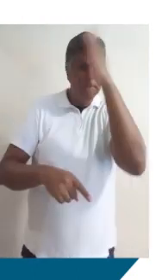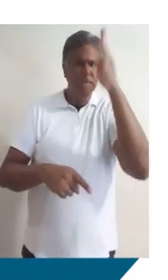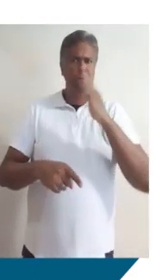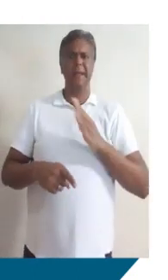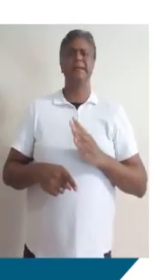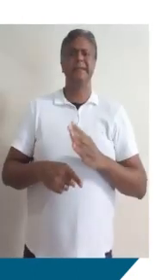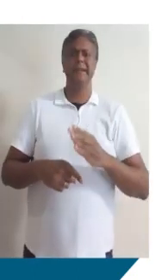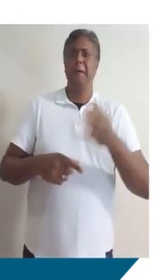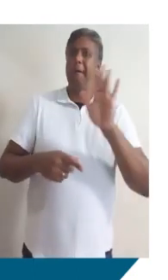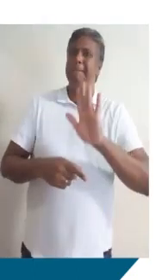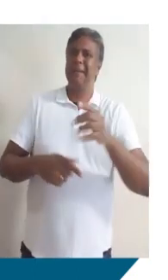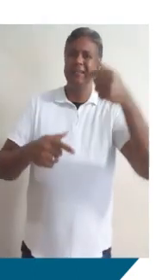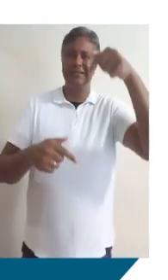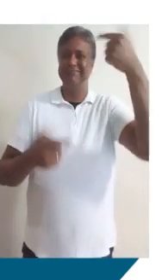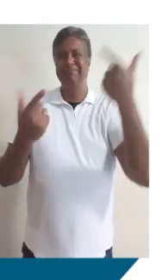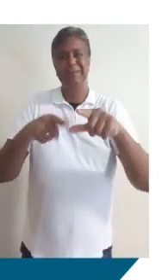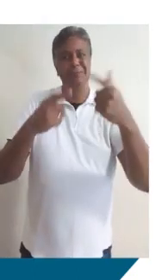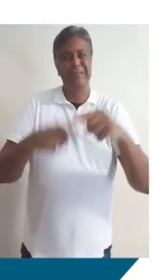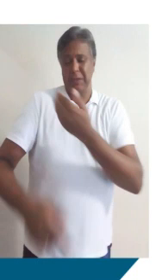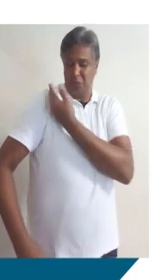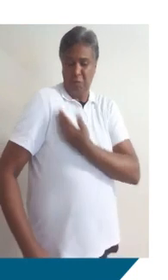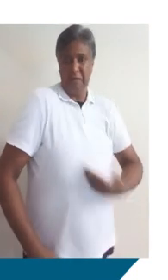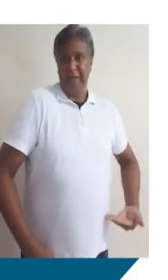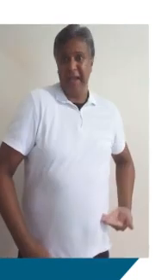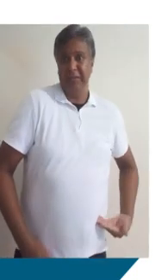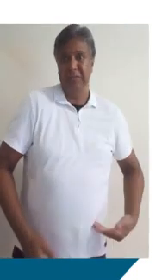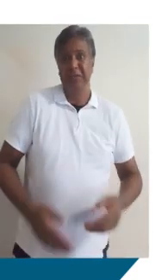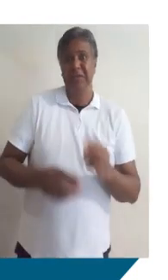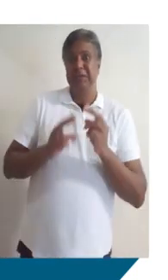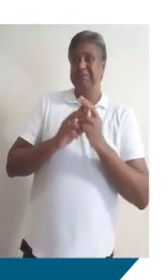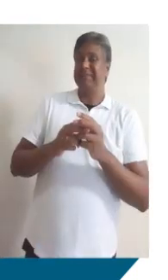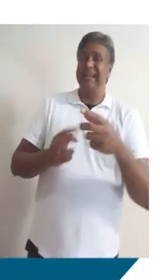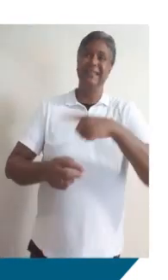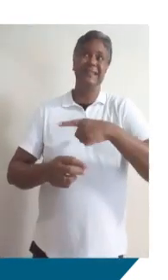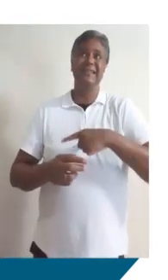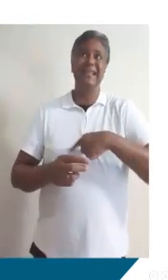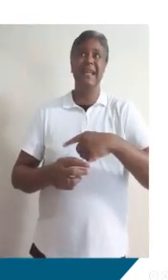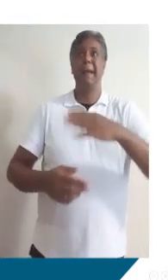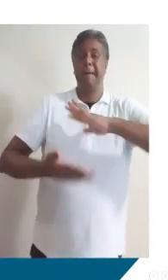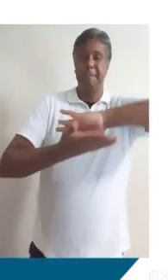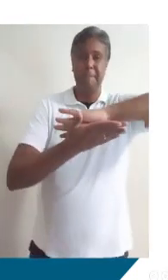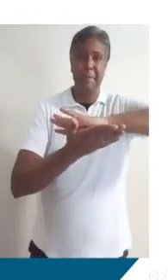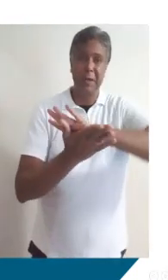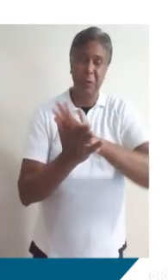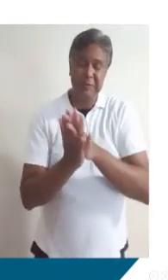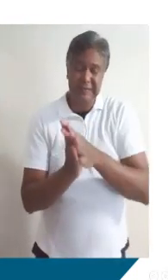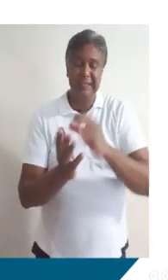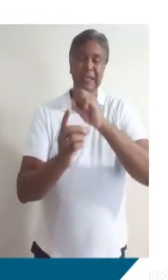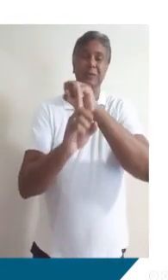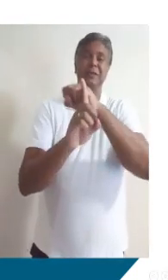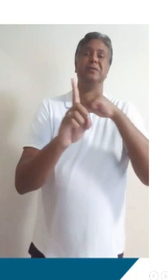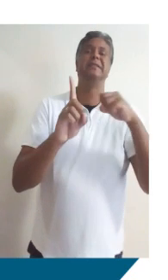infelizmente, devido não só à negligência governamental, mas também ao preconceito da sociedade. Temos, portanto,